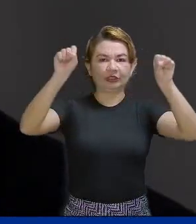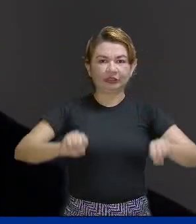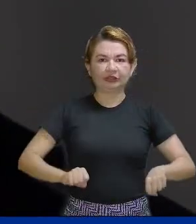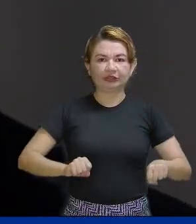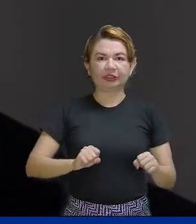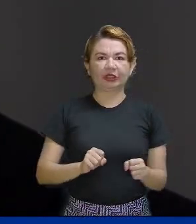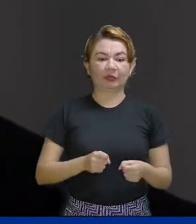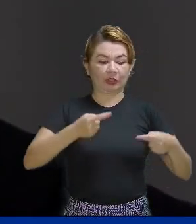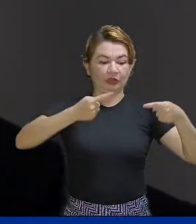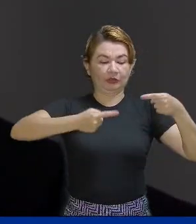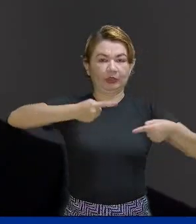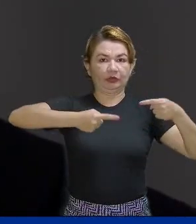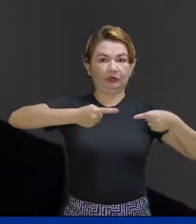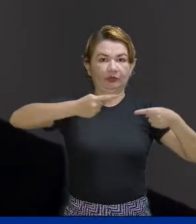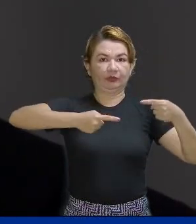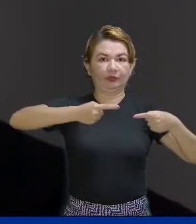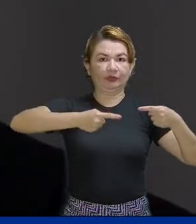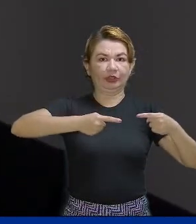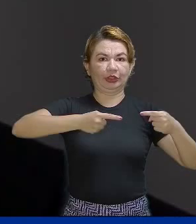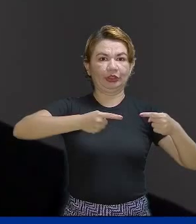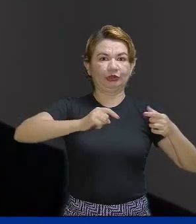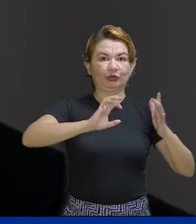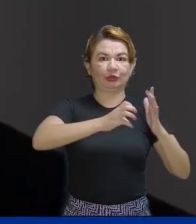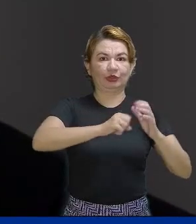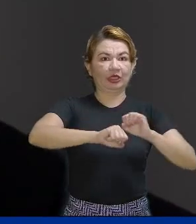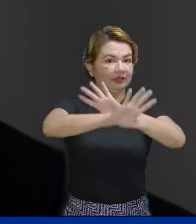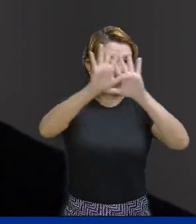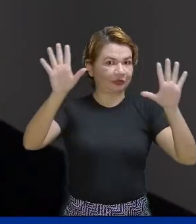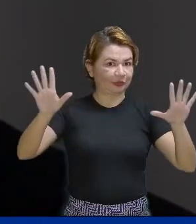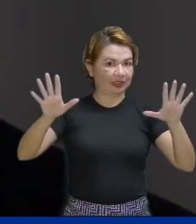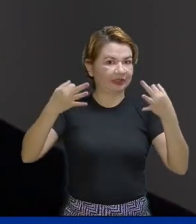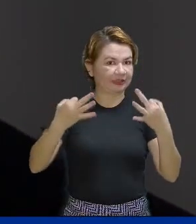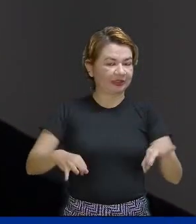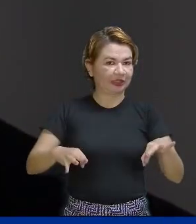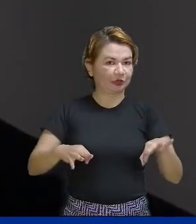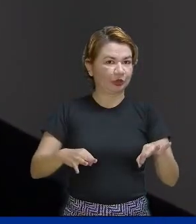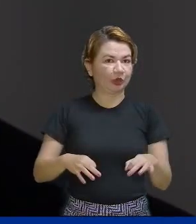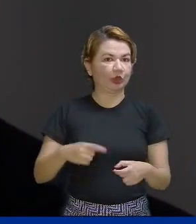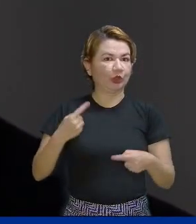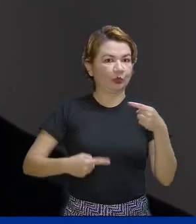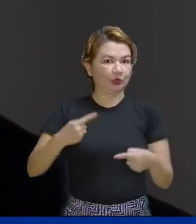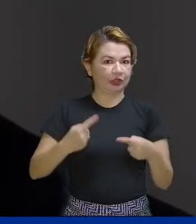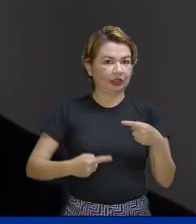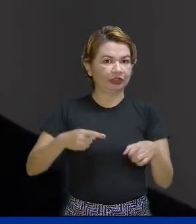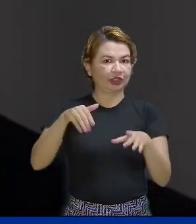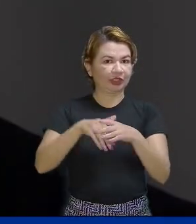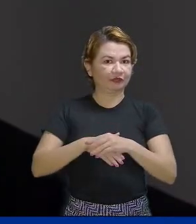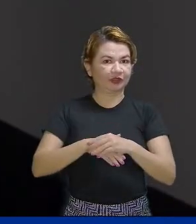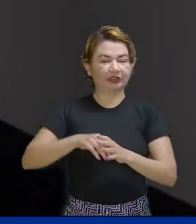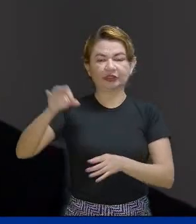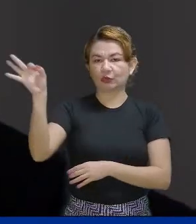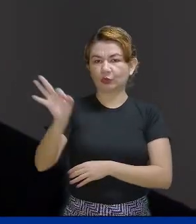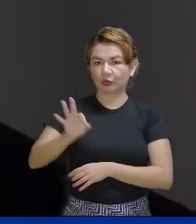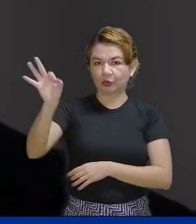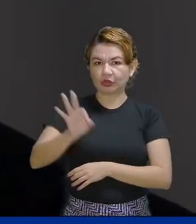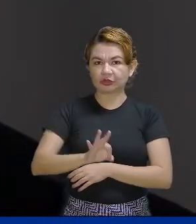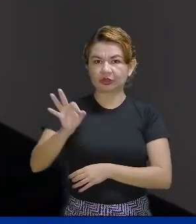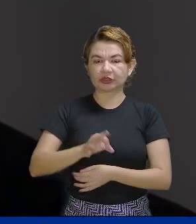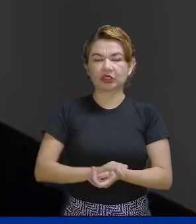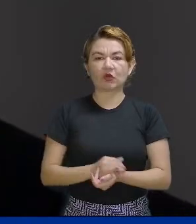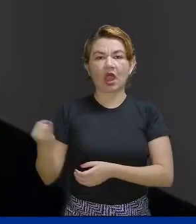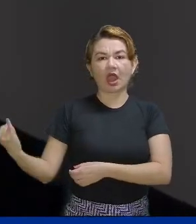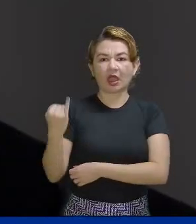partidário brasileiro, garantindo maior transparência e coerência política nas eleições proporcionais, o que reforça